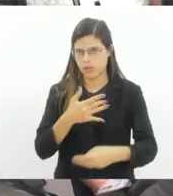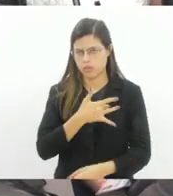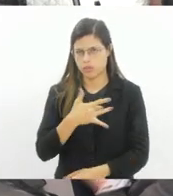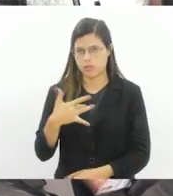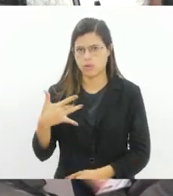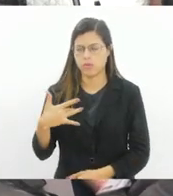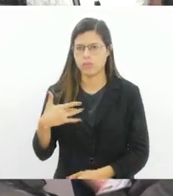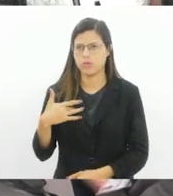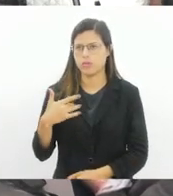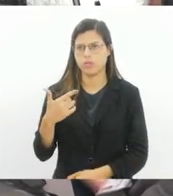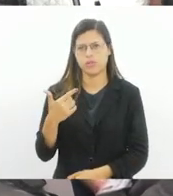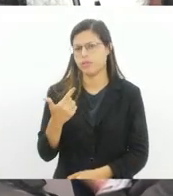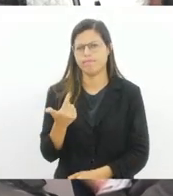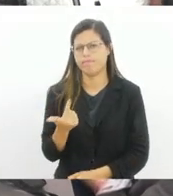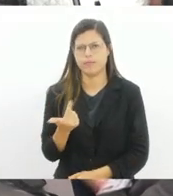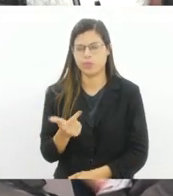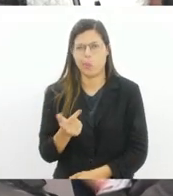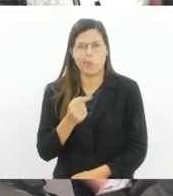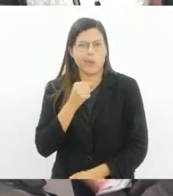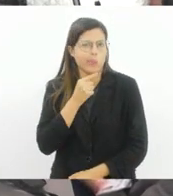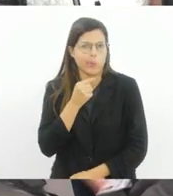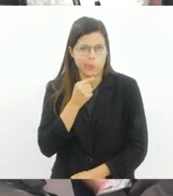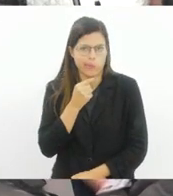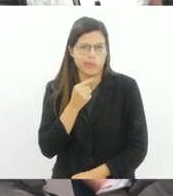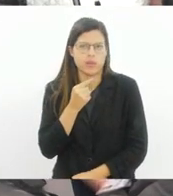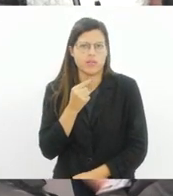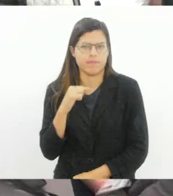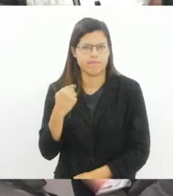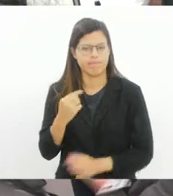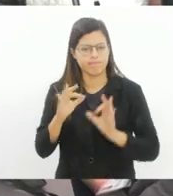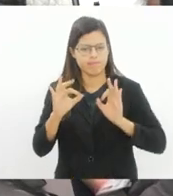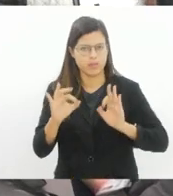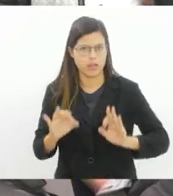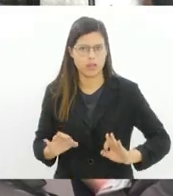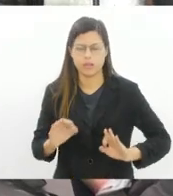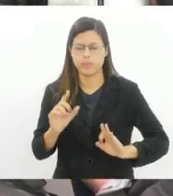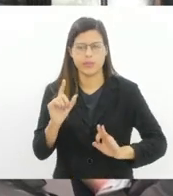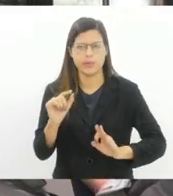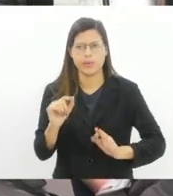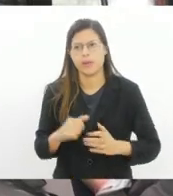temos dúvidas sobre